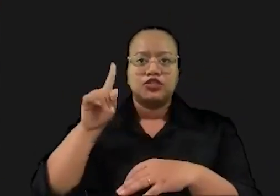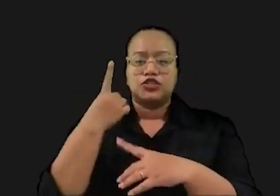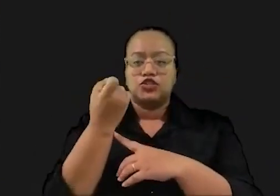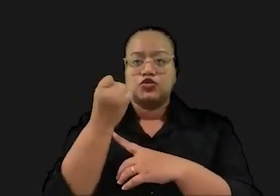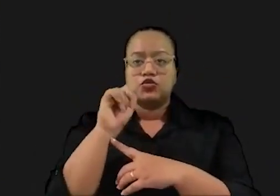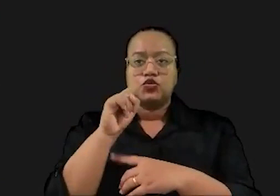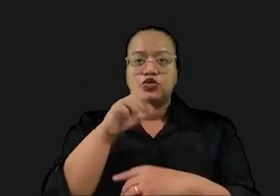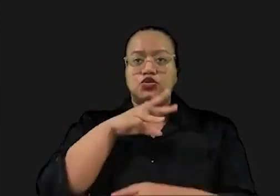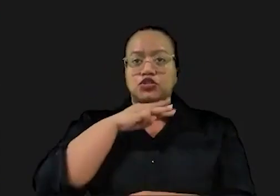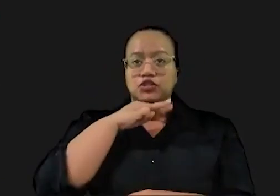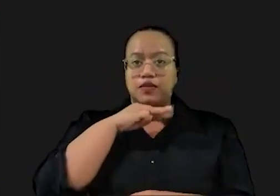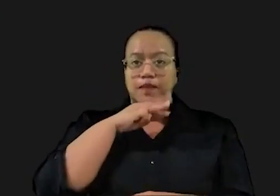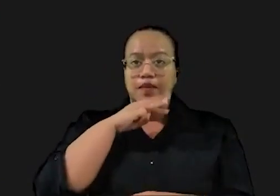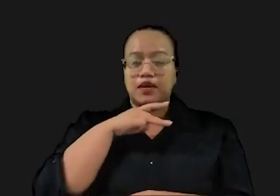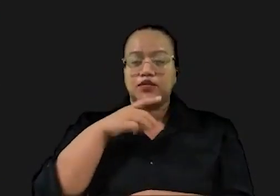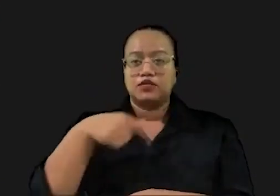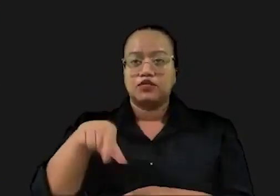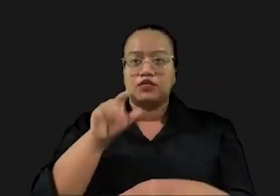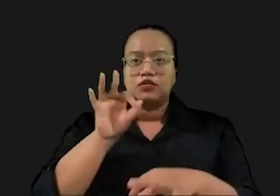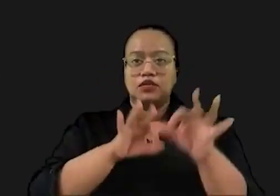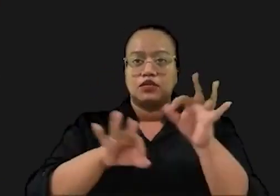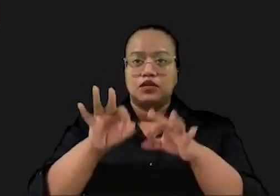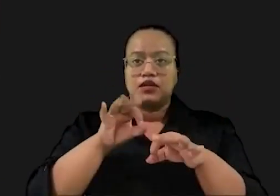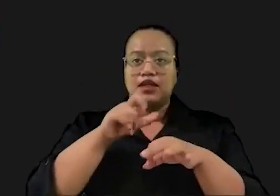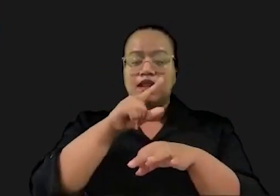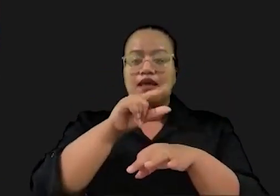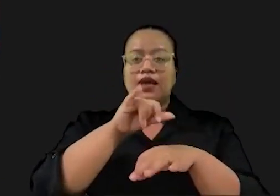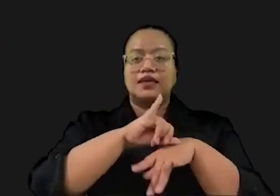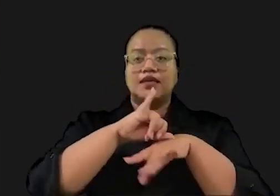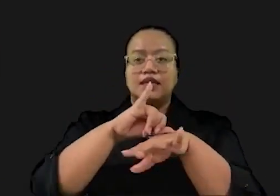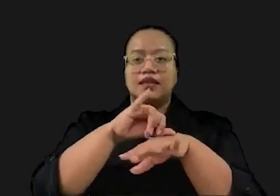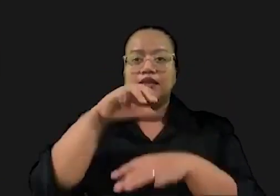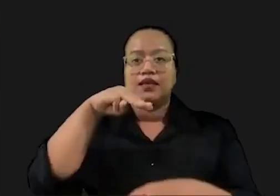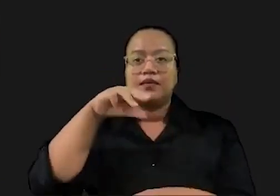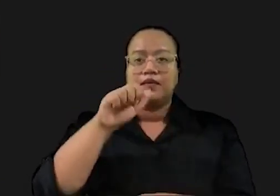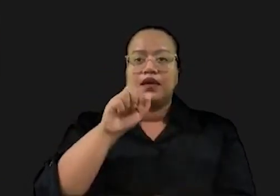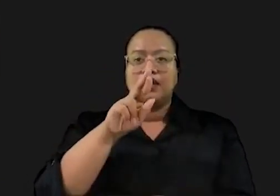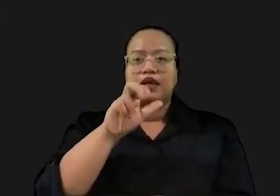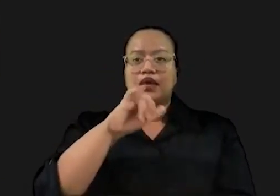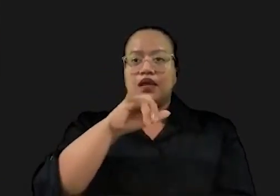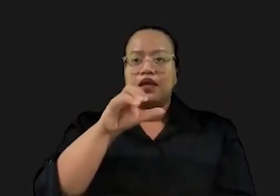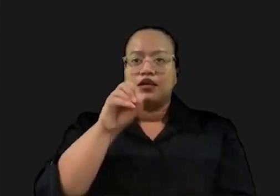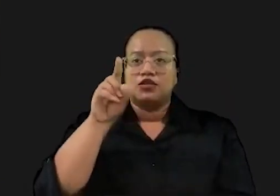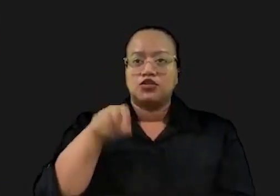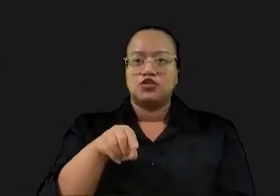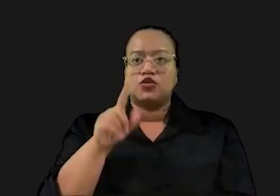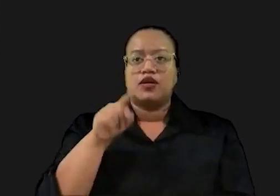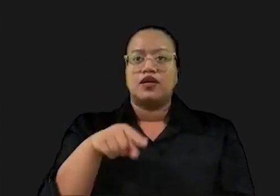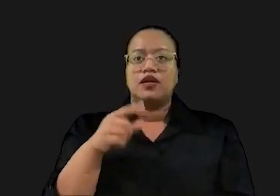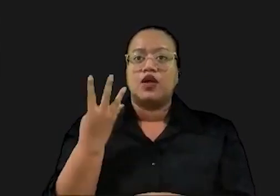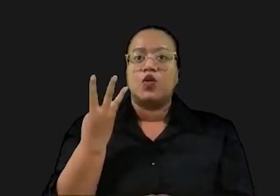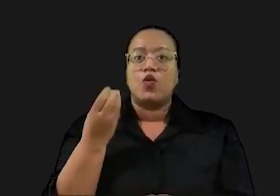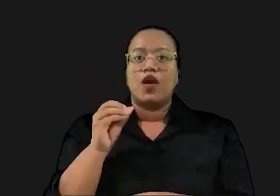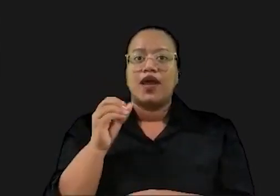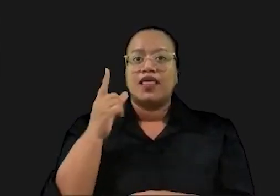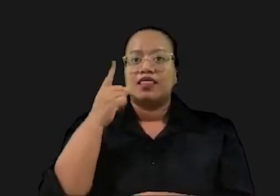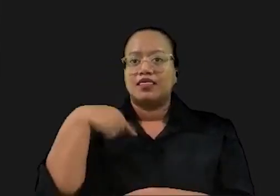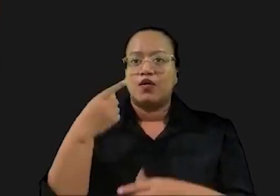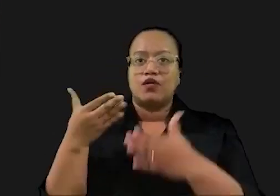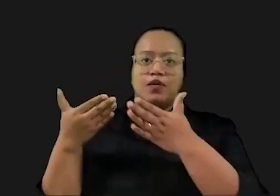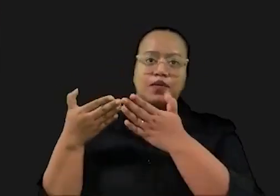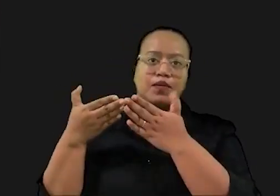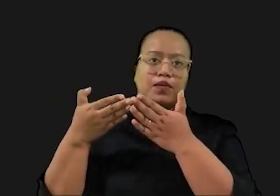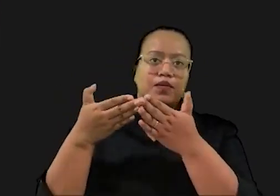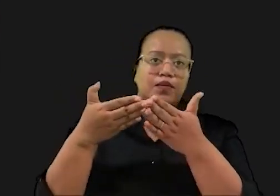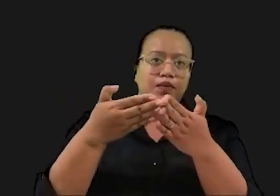instalando na Ilha do Marajó. Você não imagina que são quase 40 horas para chegar de barco na Ilha de Marajó. Um